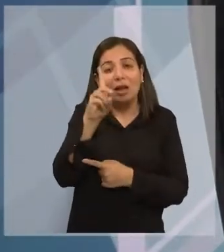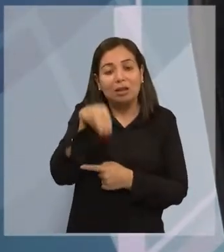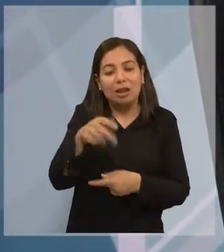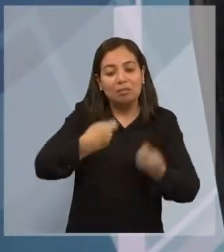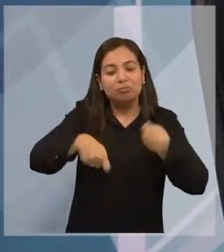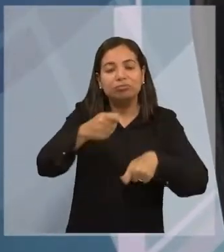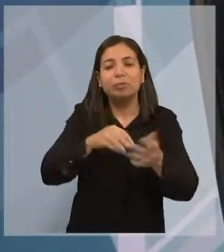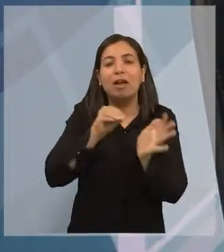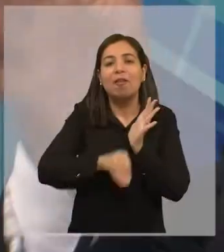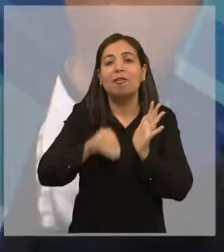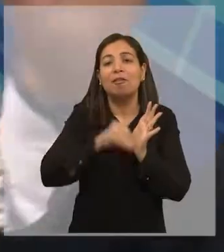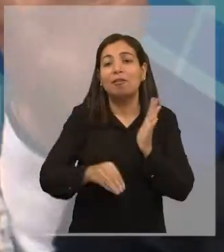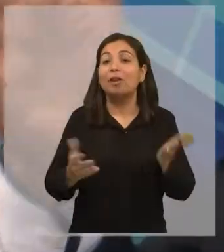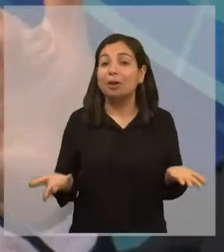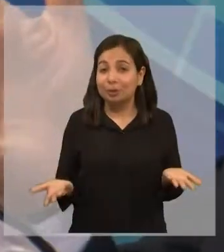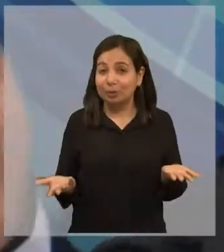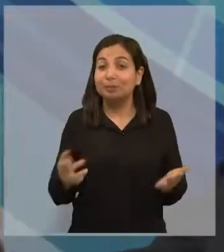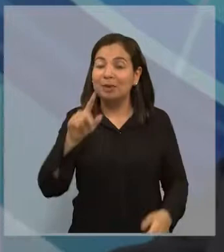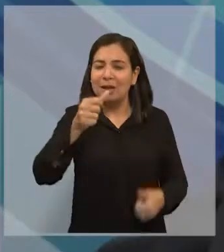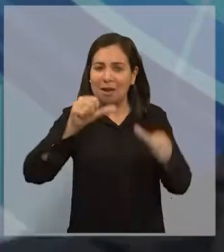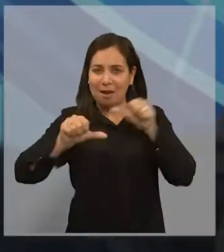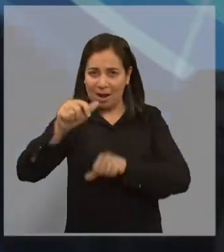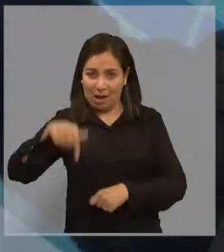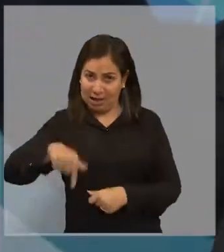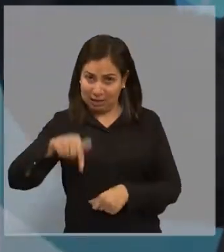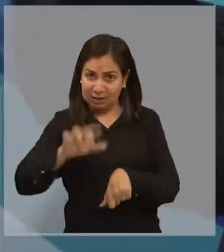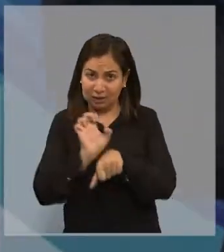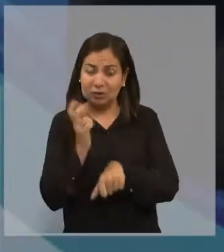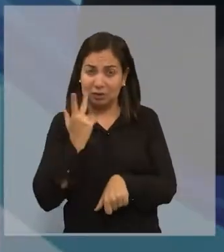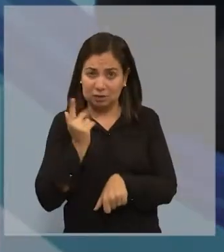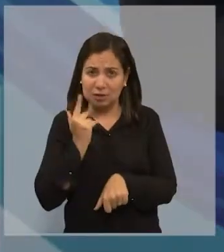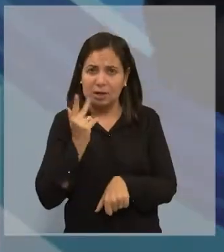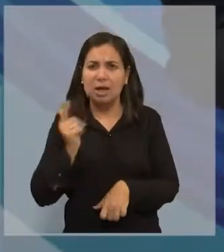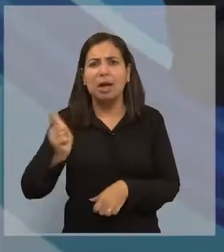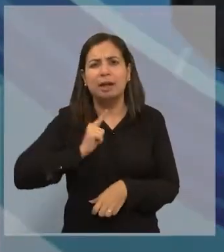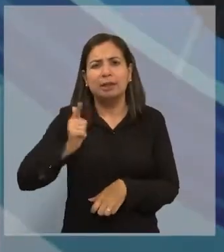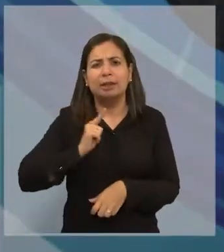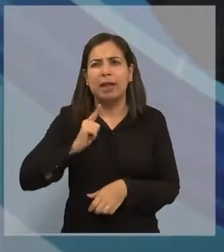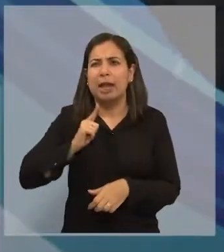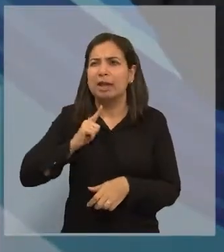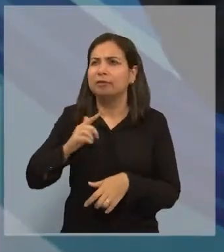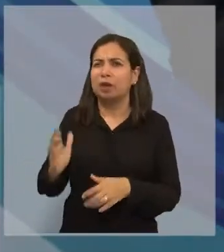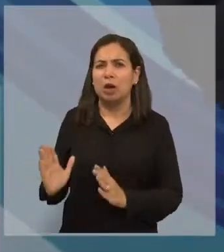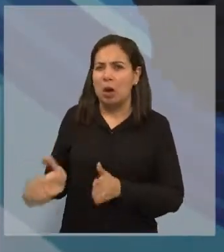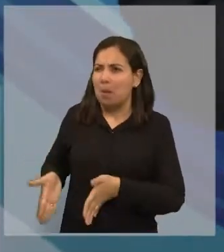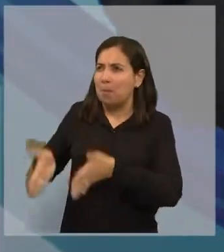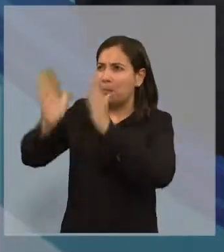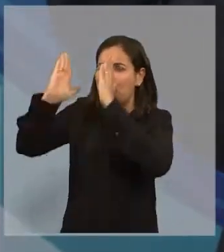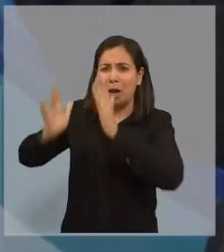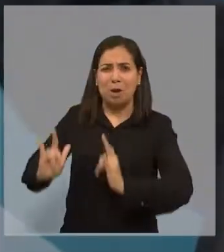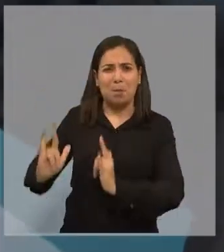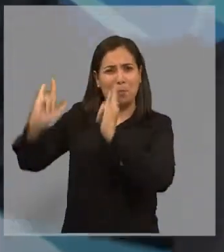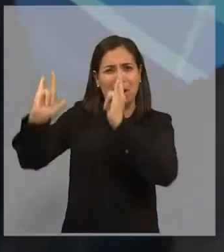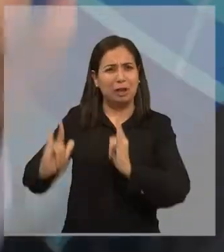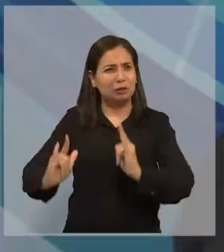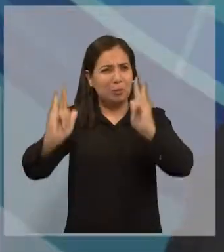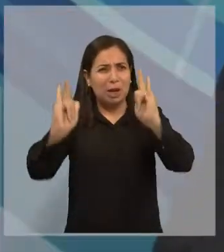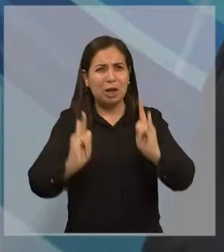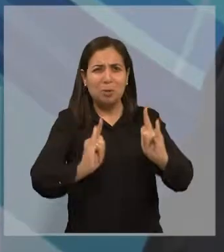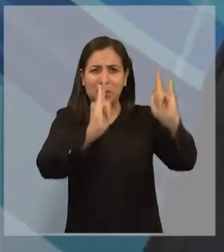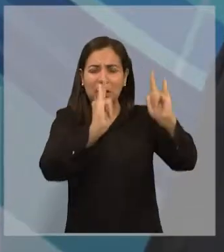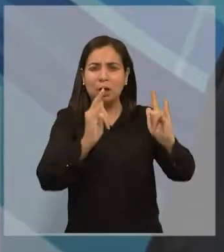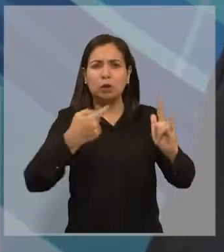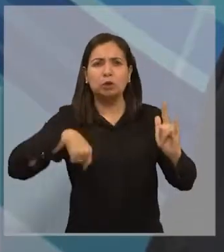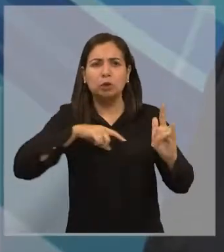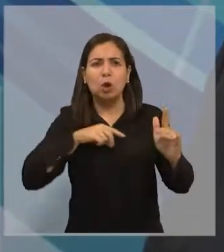na lata do lixo. Aqui no Ceará mesmo, eu me lembro que construíram uma rua de prédio em lugares que você não conseguia nem